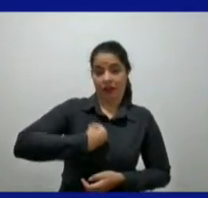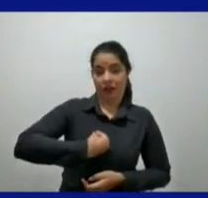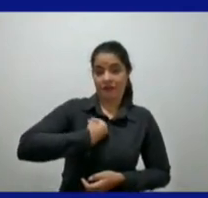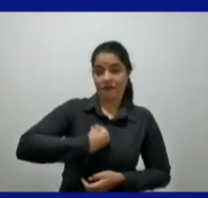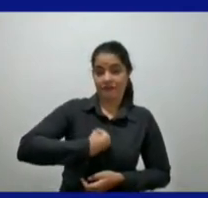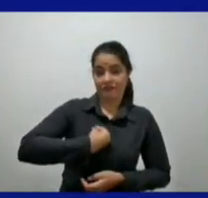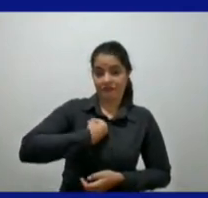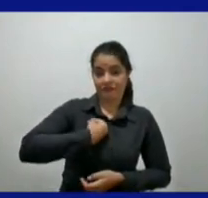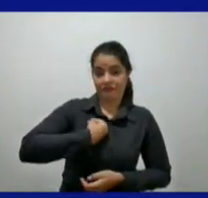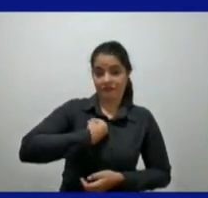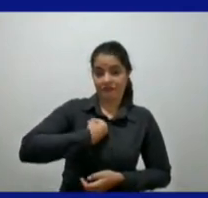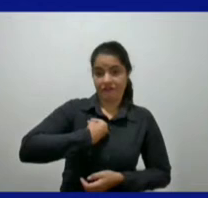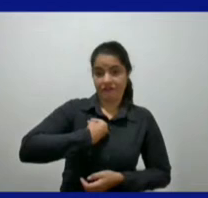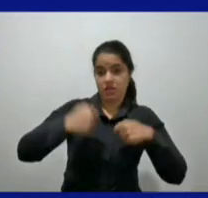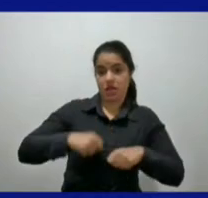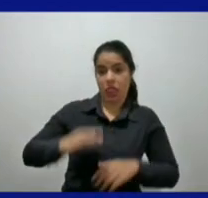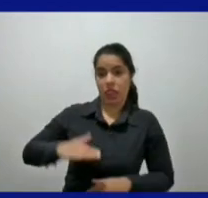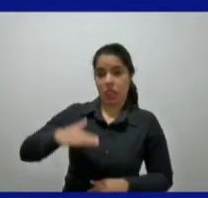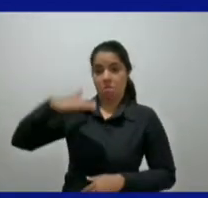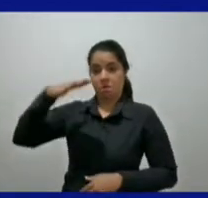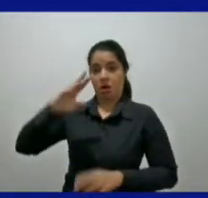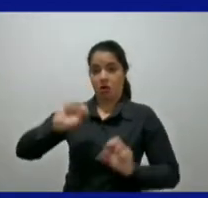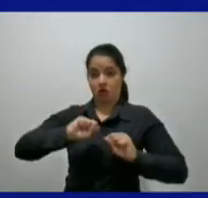ou força, mas está